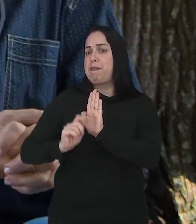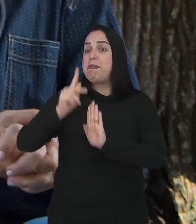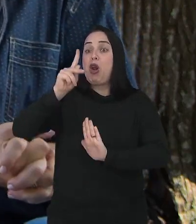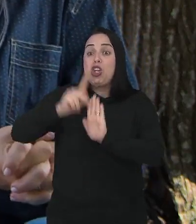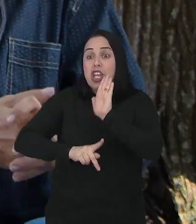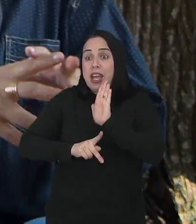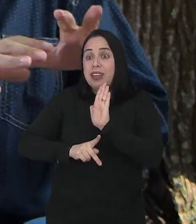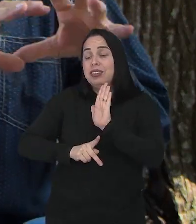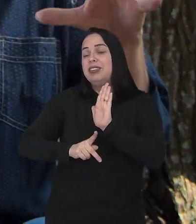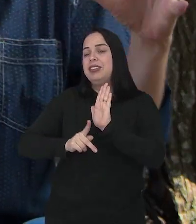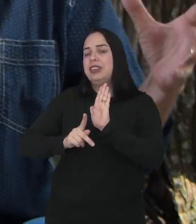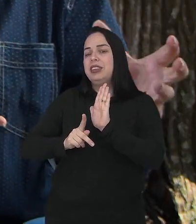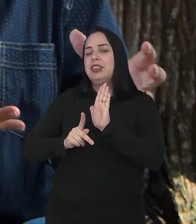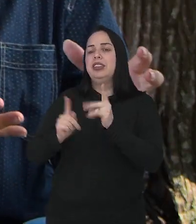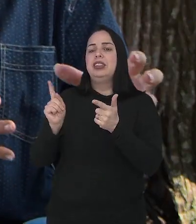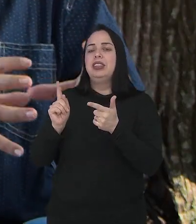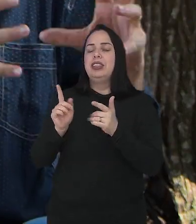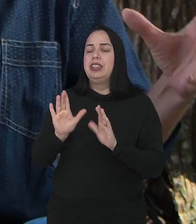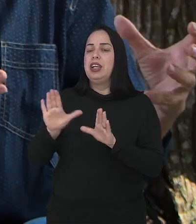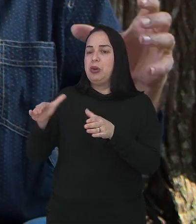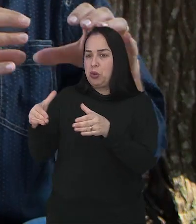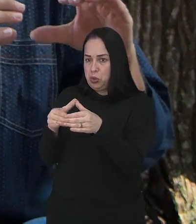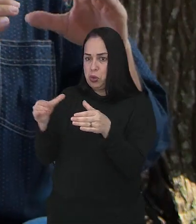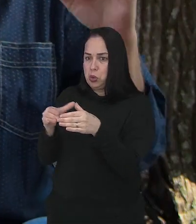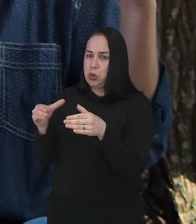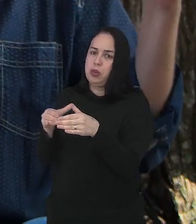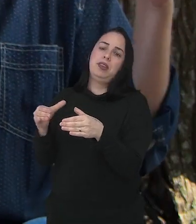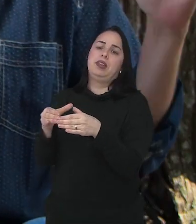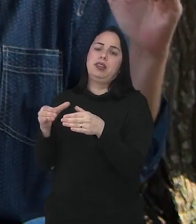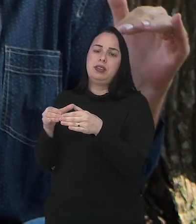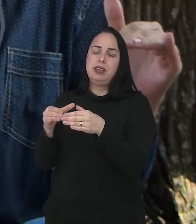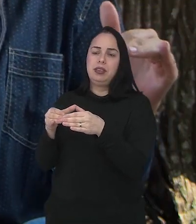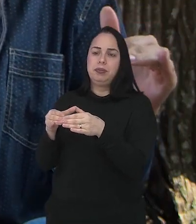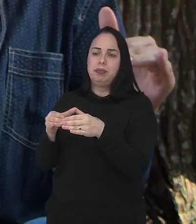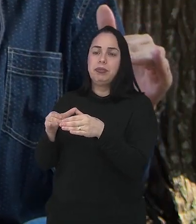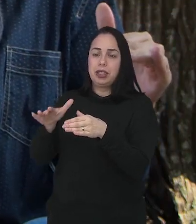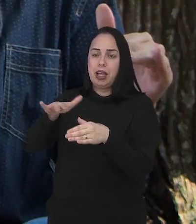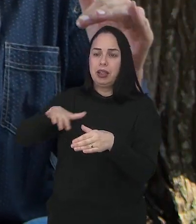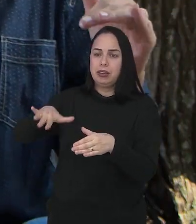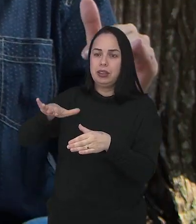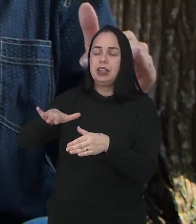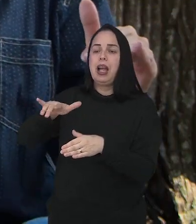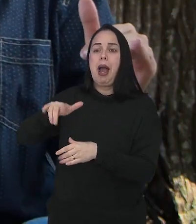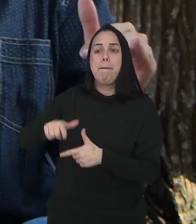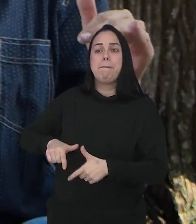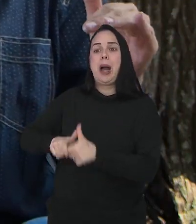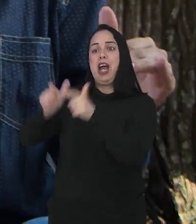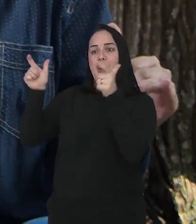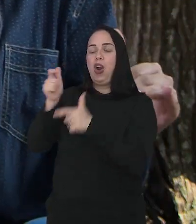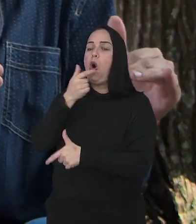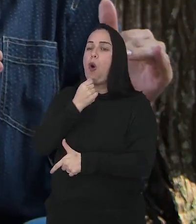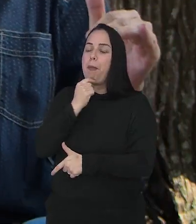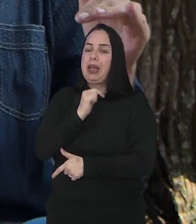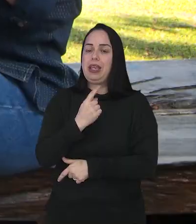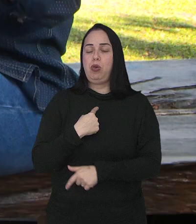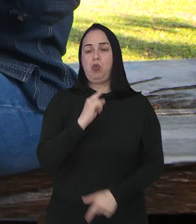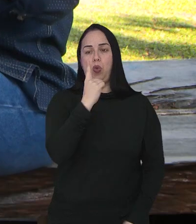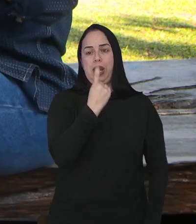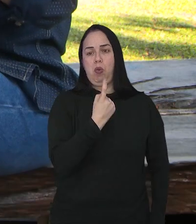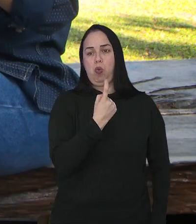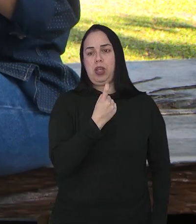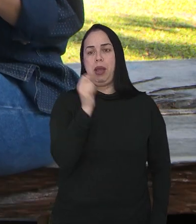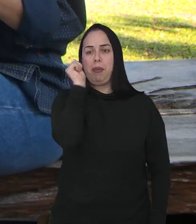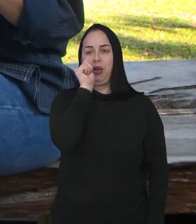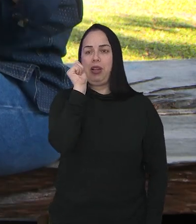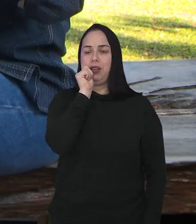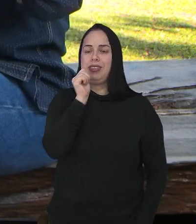projetos e toda essa comissão as pessoas que lideravam esse movimento eram homens e eu era a única mulher. Então